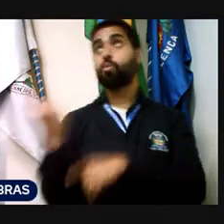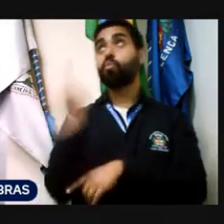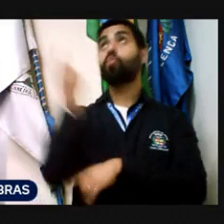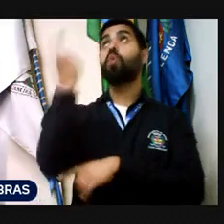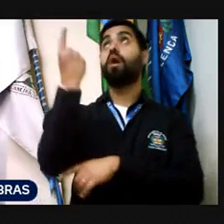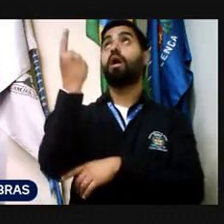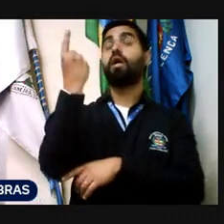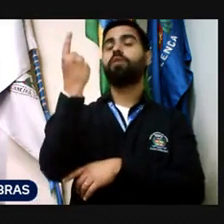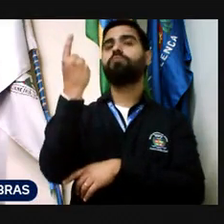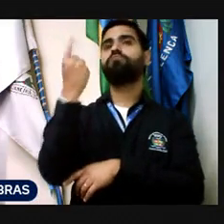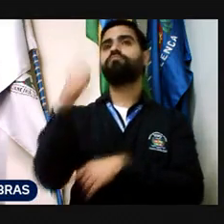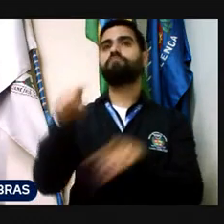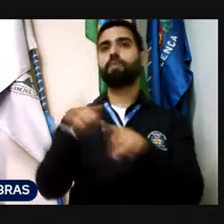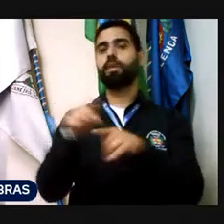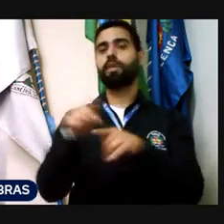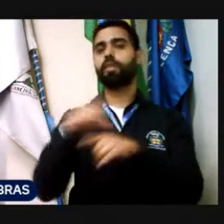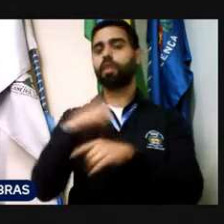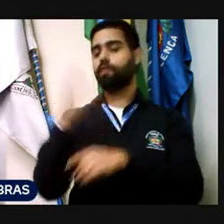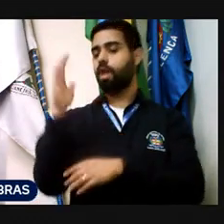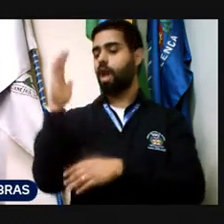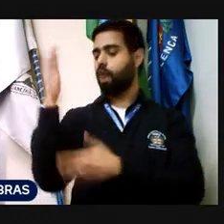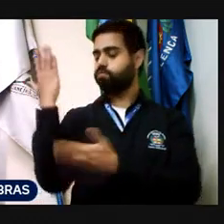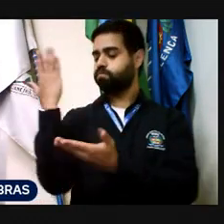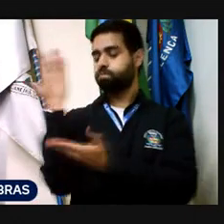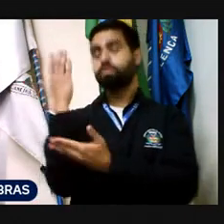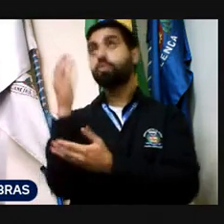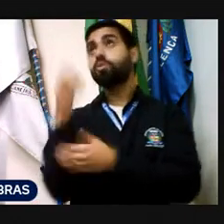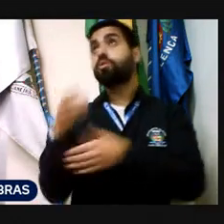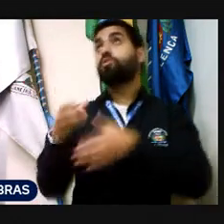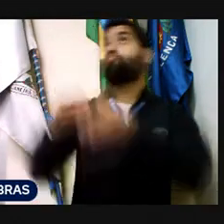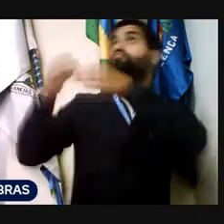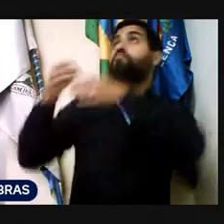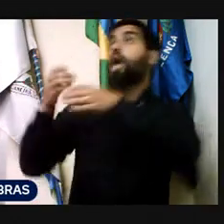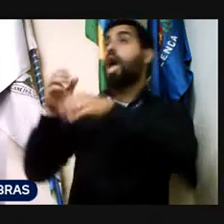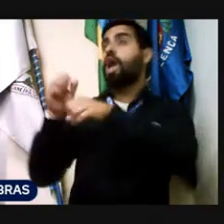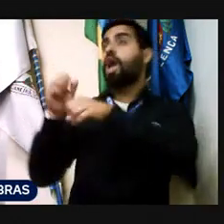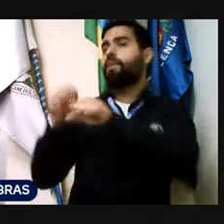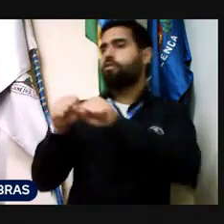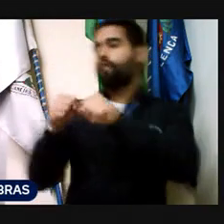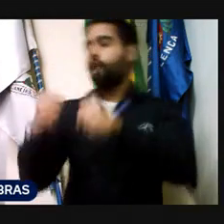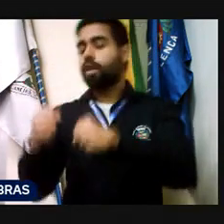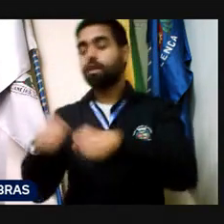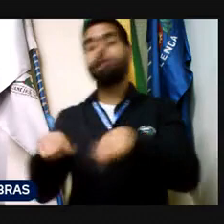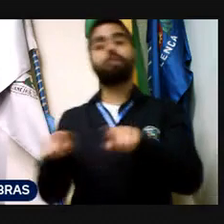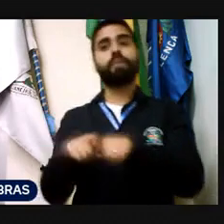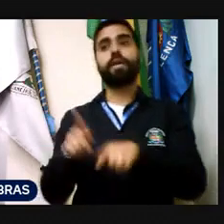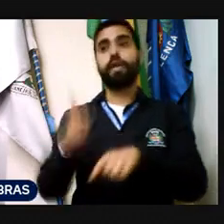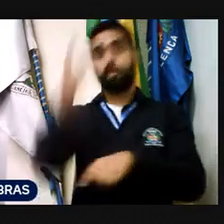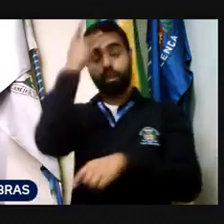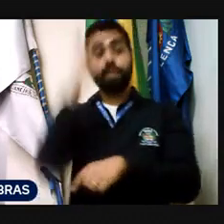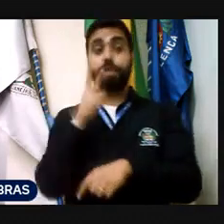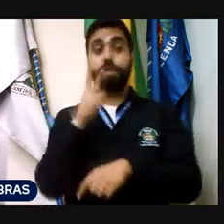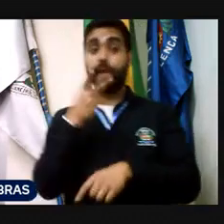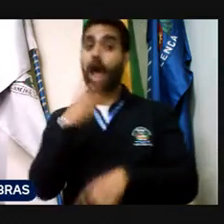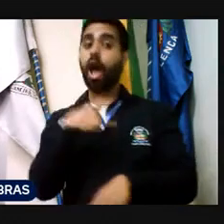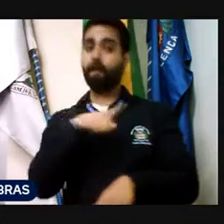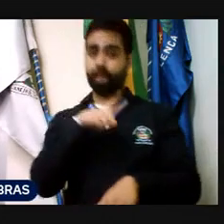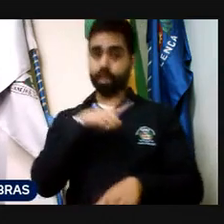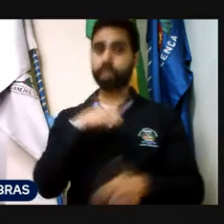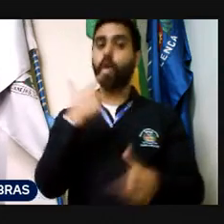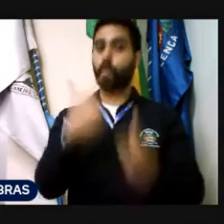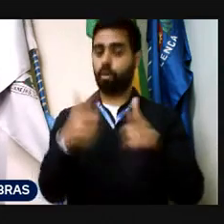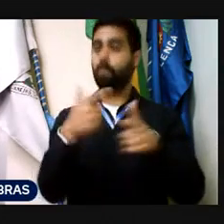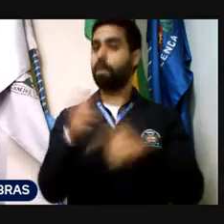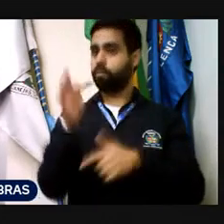lá toras, que são lá reforçadas. Muitas das pessoas sempre falaram, vai acontecer uma tragédia.